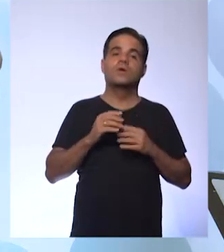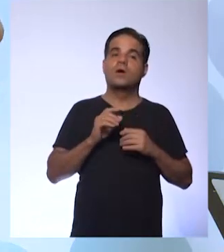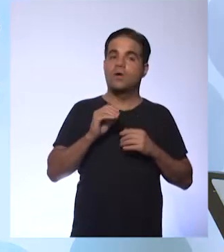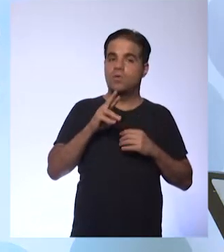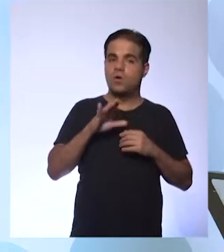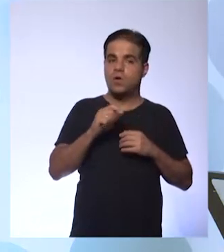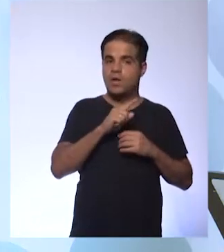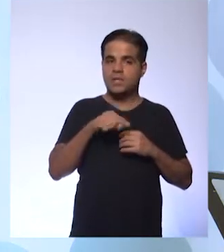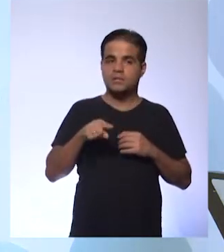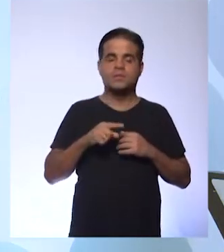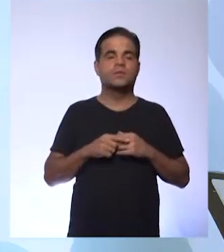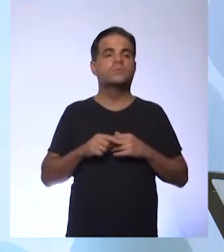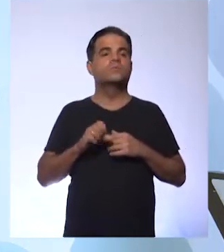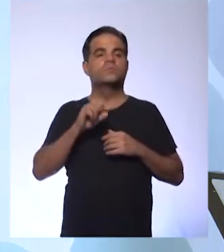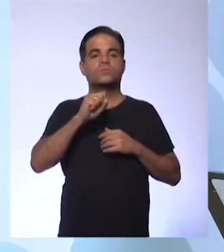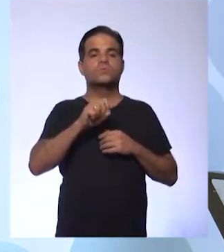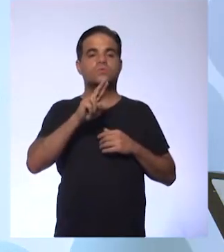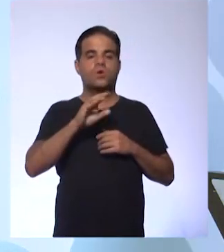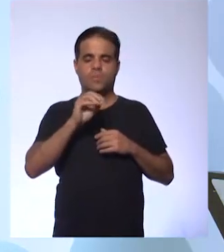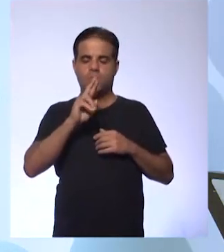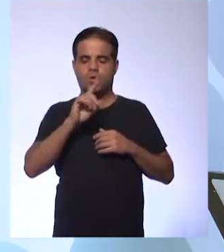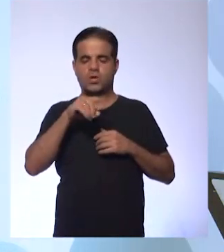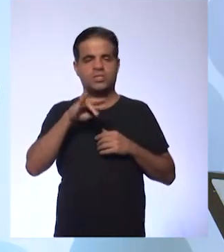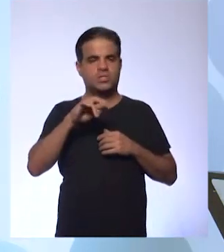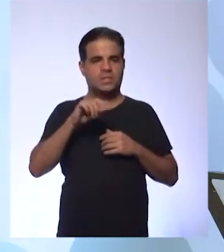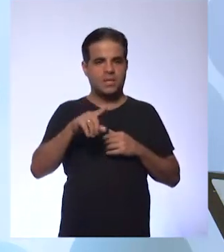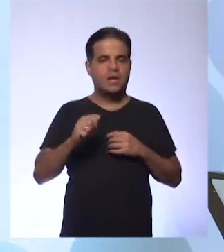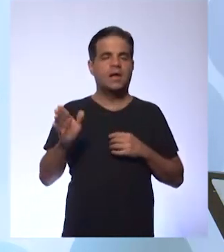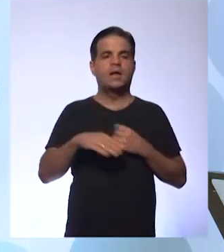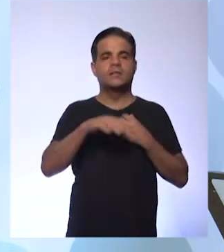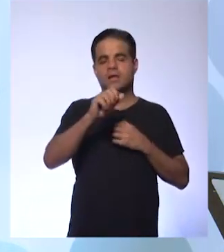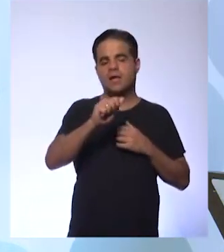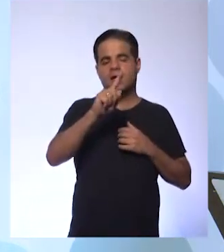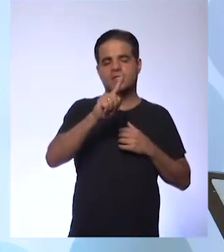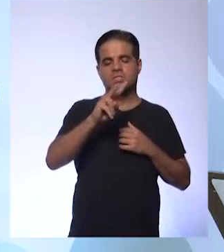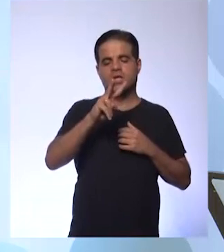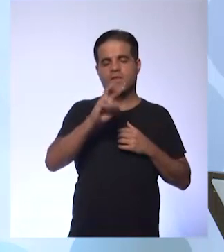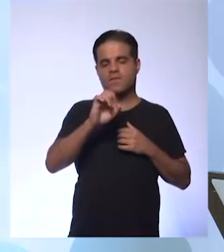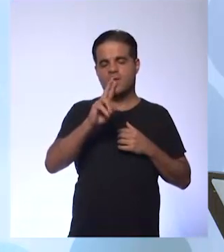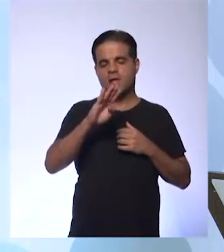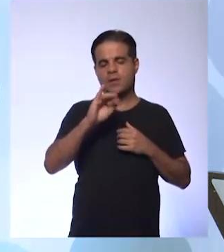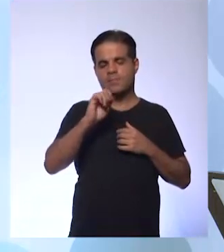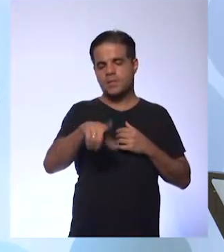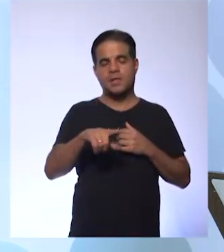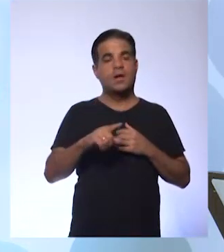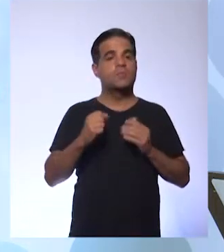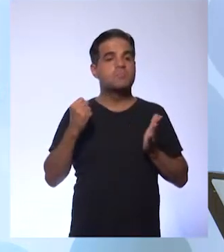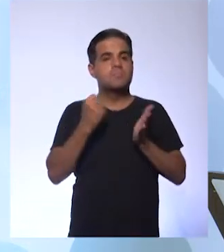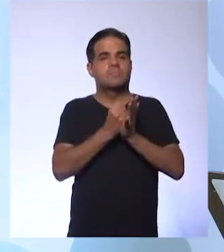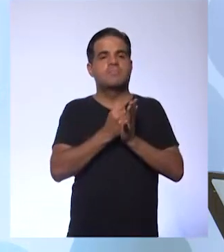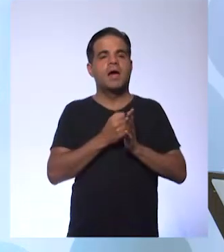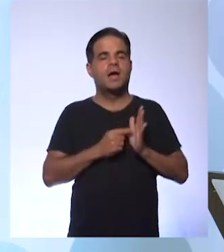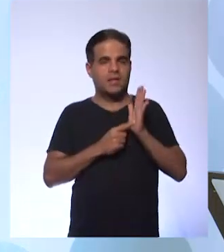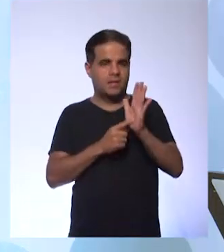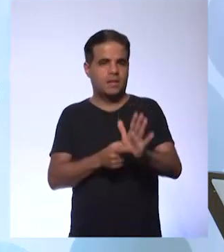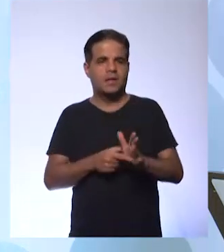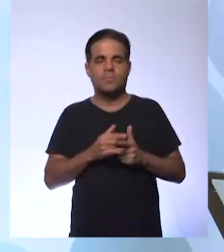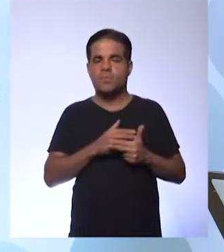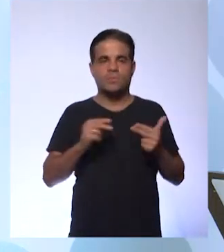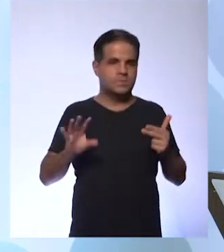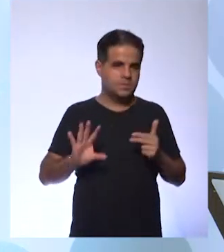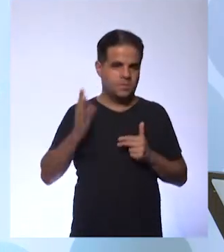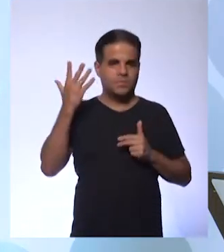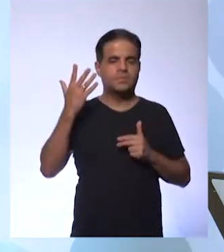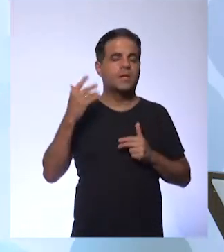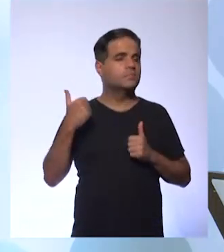oração subordinada adverbial é aquela que marca uma circunstância da vida. E a consecutiva é a que marca a consequência de uma